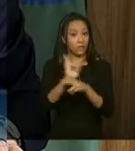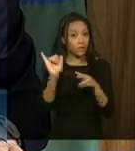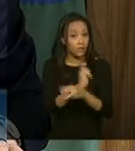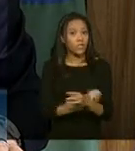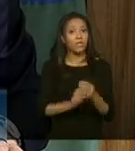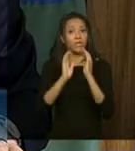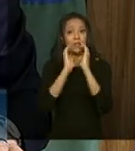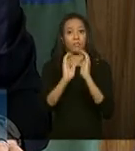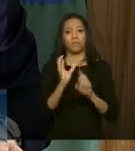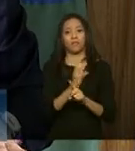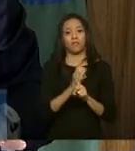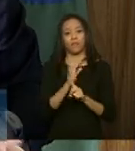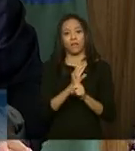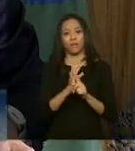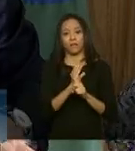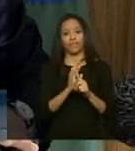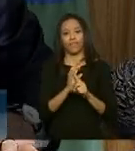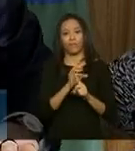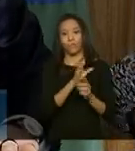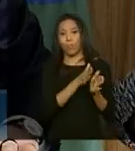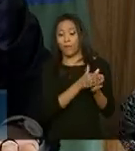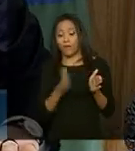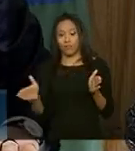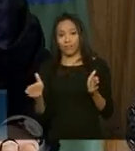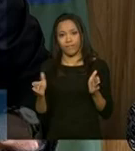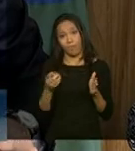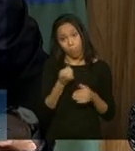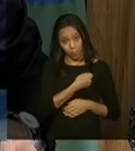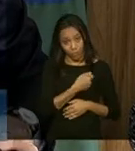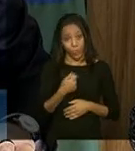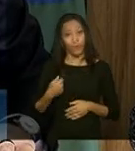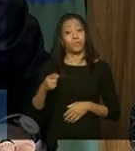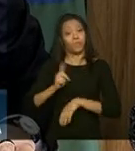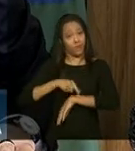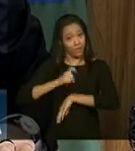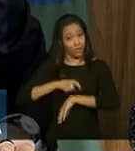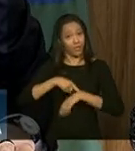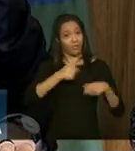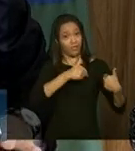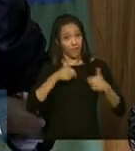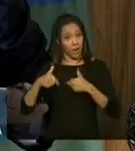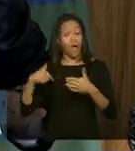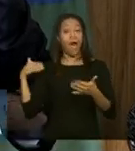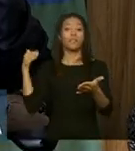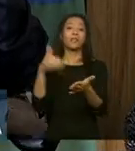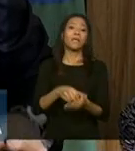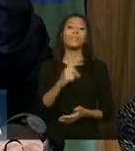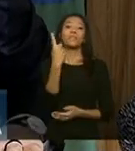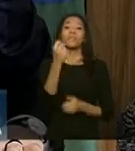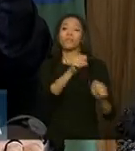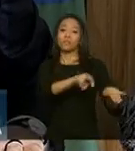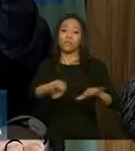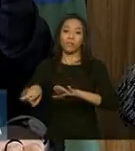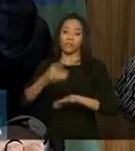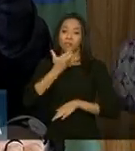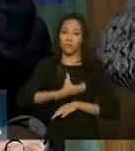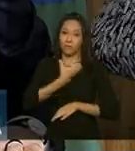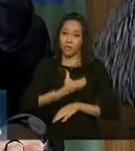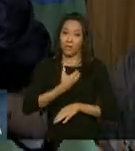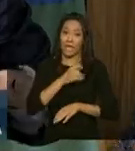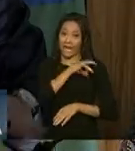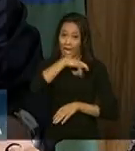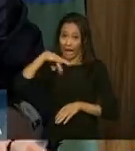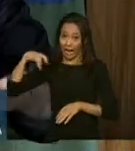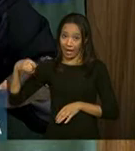prazos. Portanto, vocês têm muito pouco tempo para trabalhar. Até a primeira semana de dezembro, os grupos têm que entregar os seus